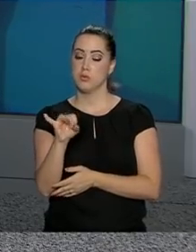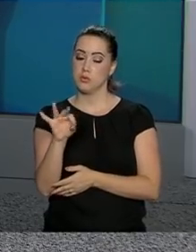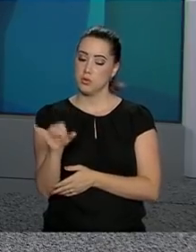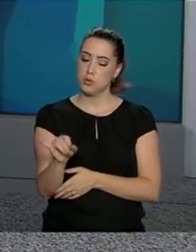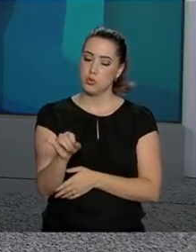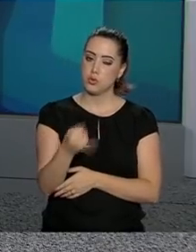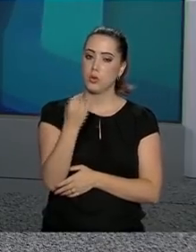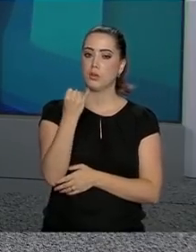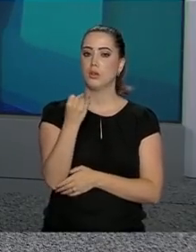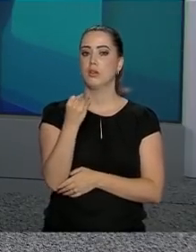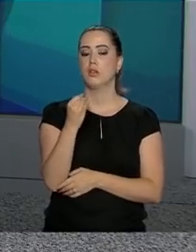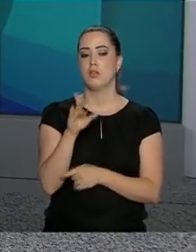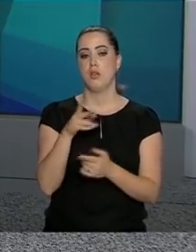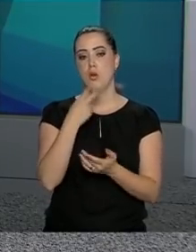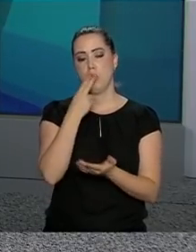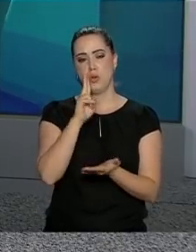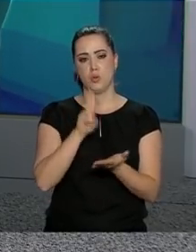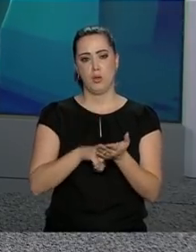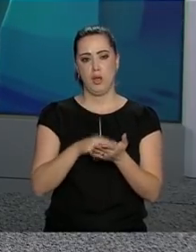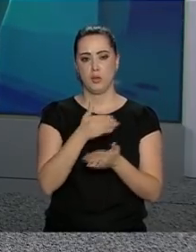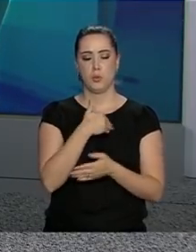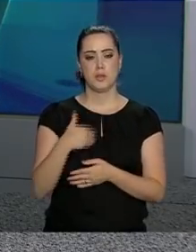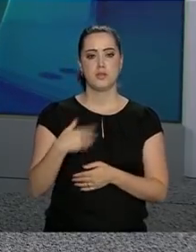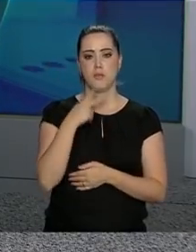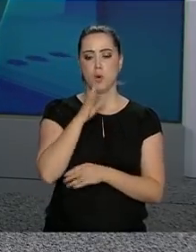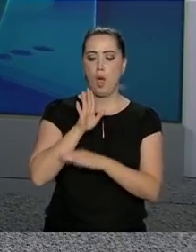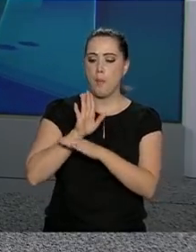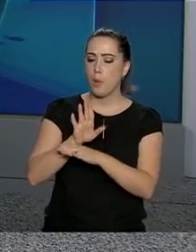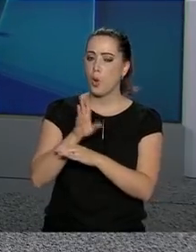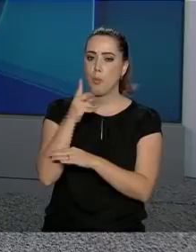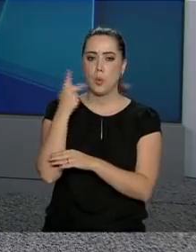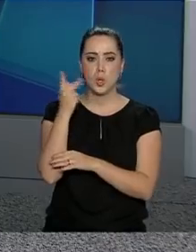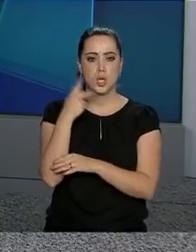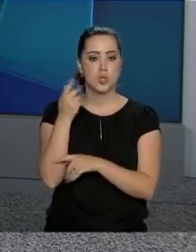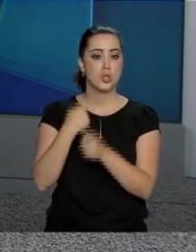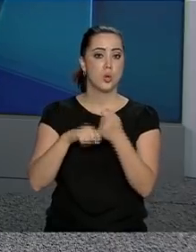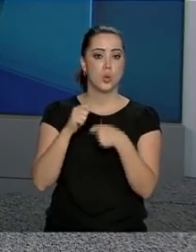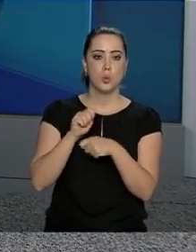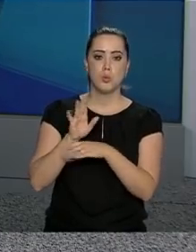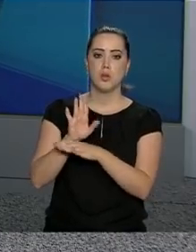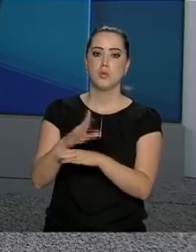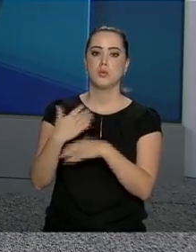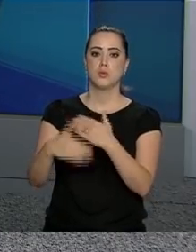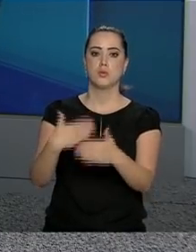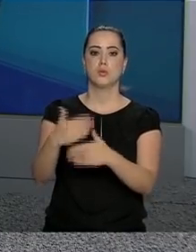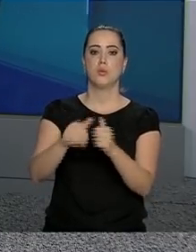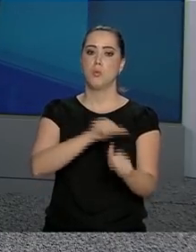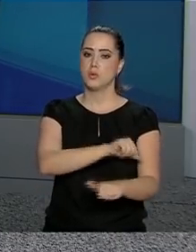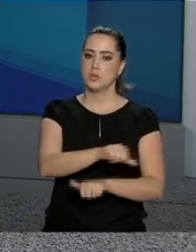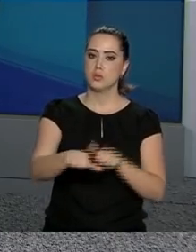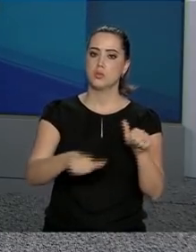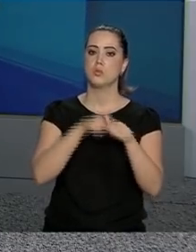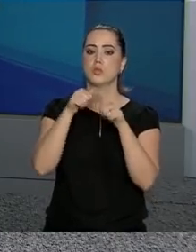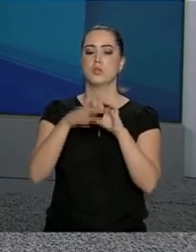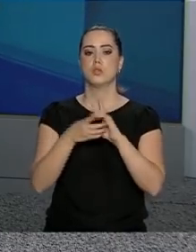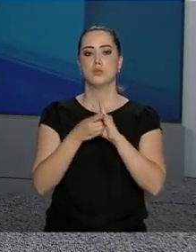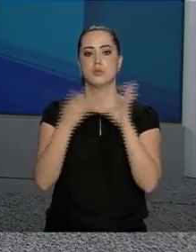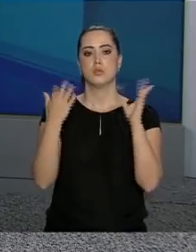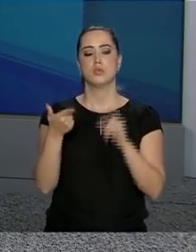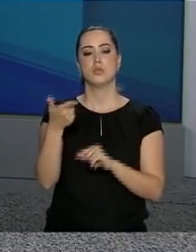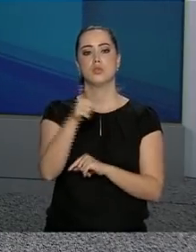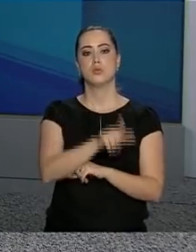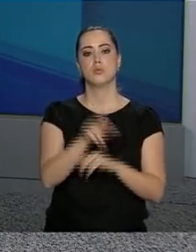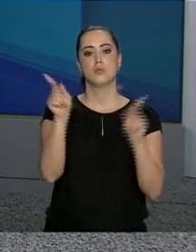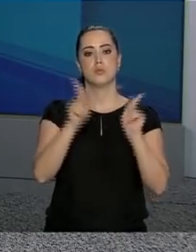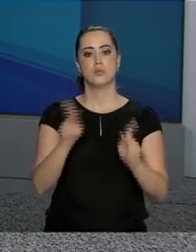Ainda na nota, o governo brasileiro afirma que vai apoiar política e economicamente o processo de transição para que a